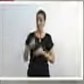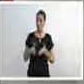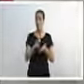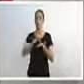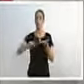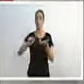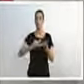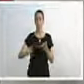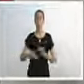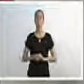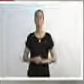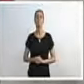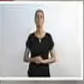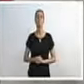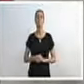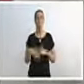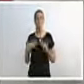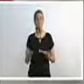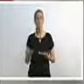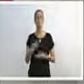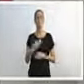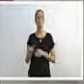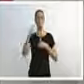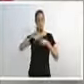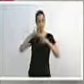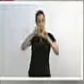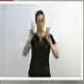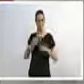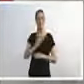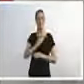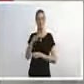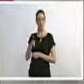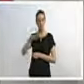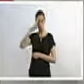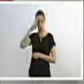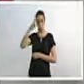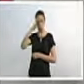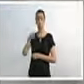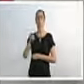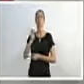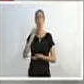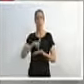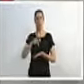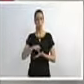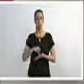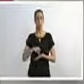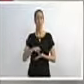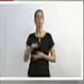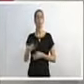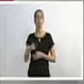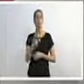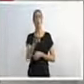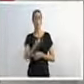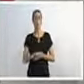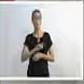comandando o 10º, batalhão da Polícia Militar, árbitro de futebol, Gerson, quero dizer para o senhor, viu, coronel, que estamos bem representados, meu amigo Gerson, amigo de caserna,